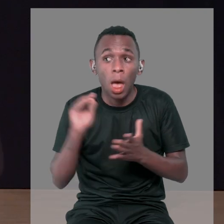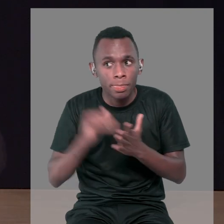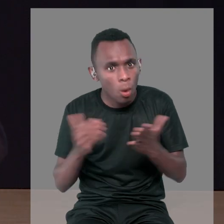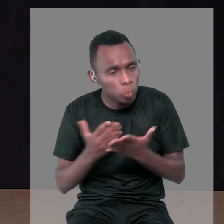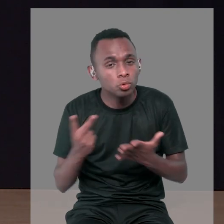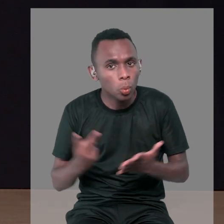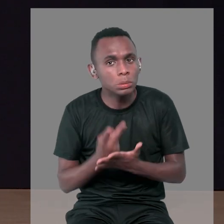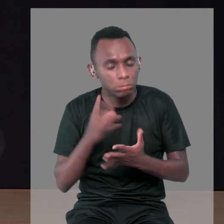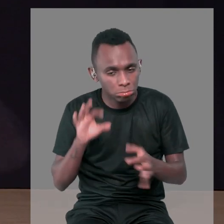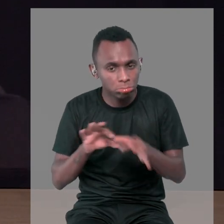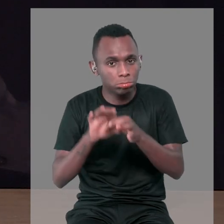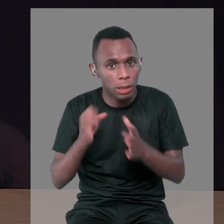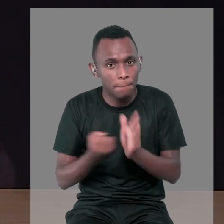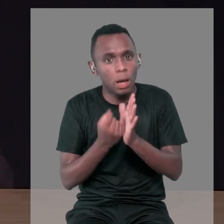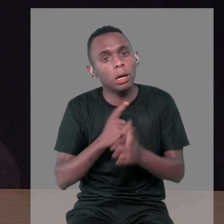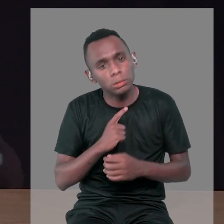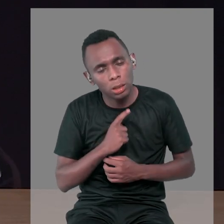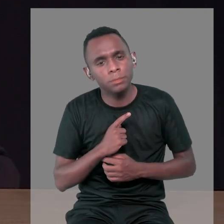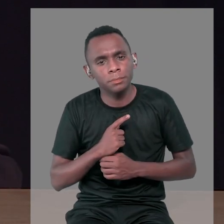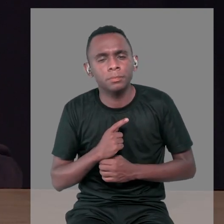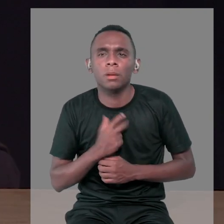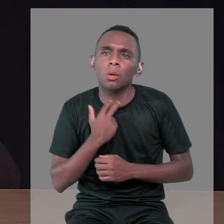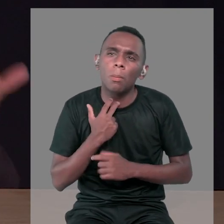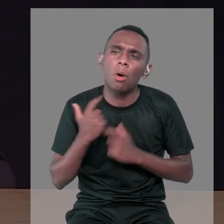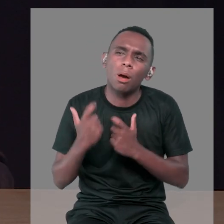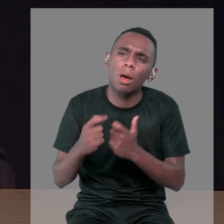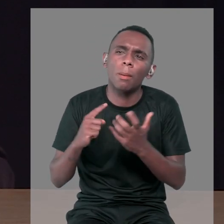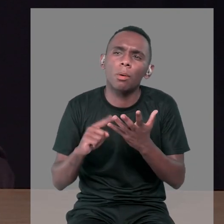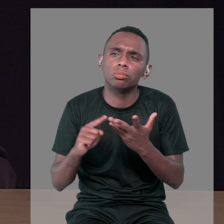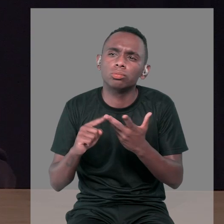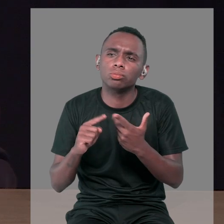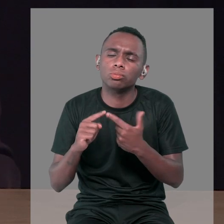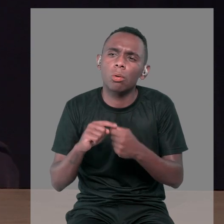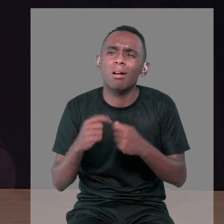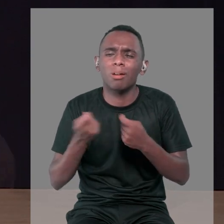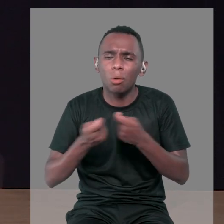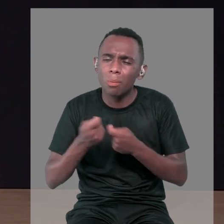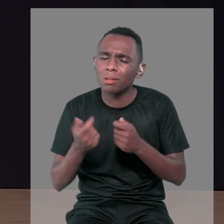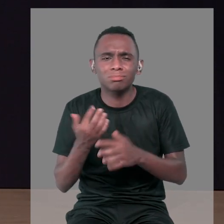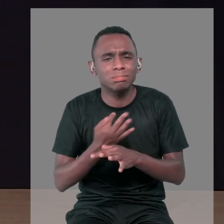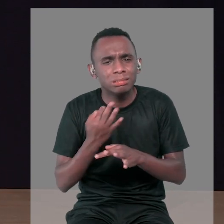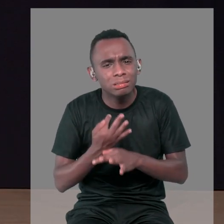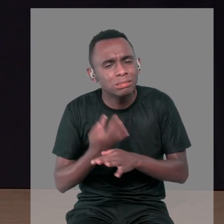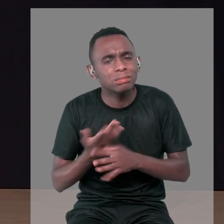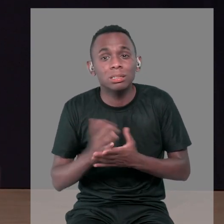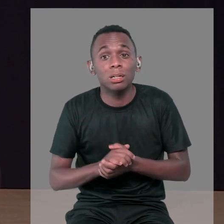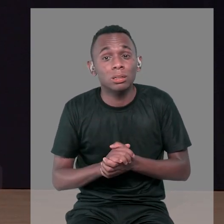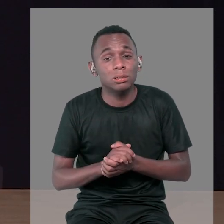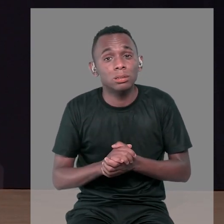hoje não pode ter guerra por isso, não, porque a economia não está aguentando. A economia da Rússia vai pifar em 6 meses, parece que não